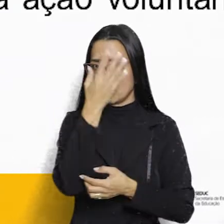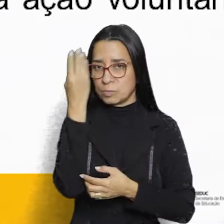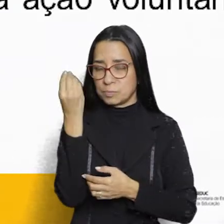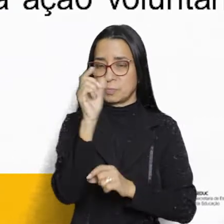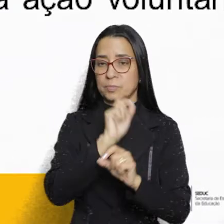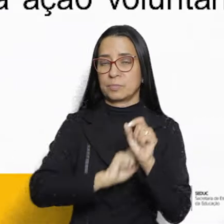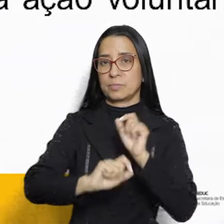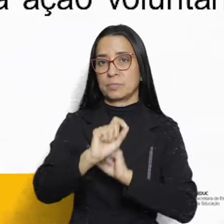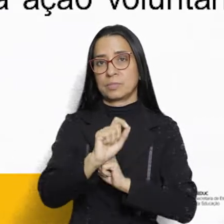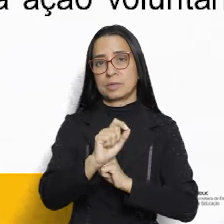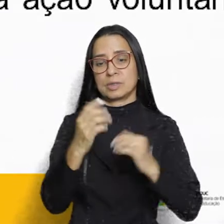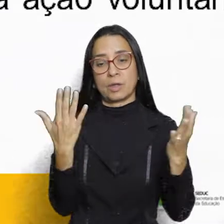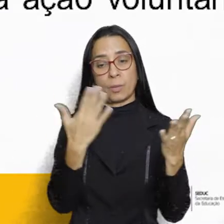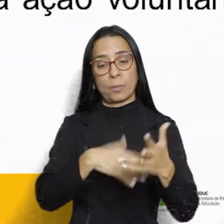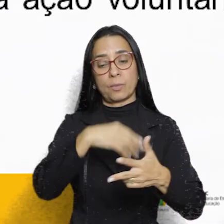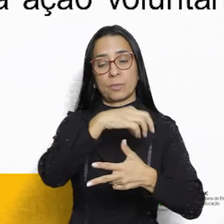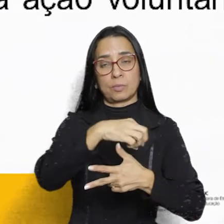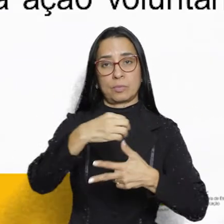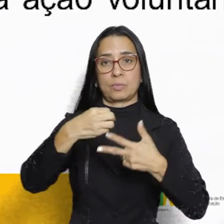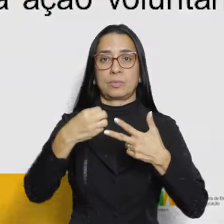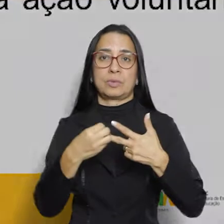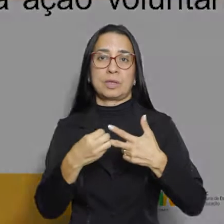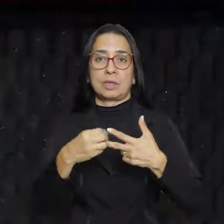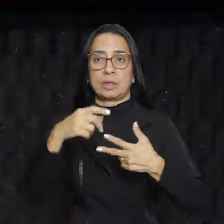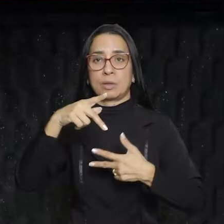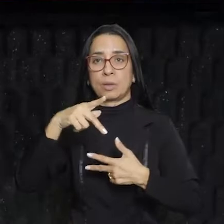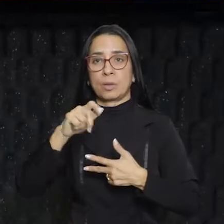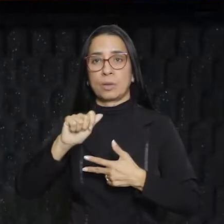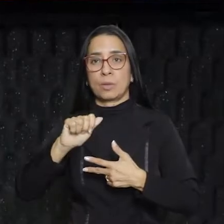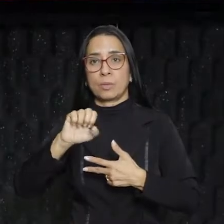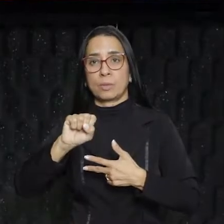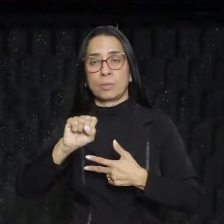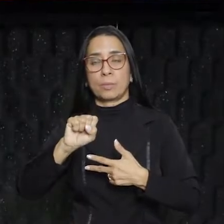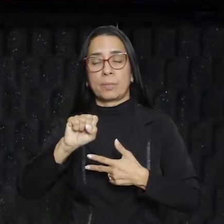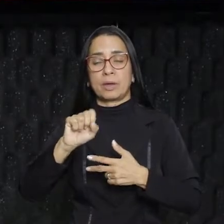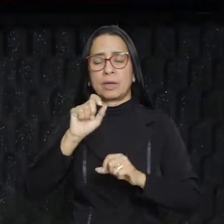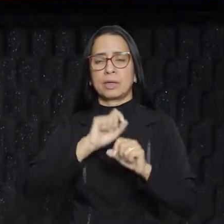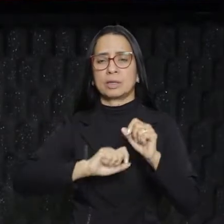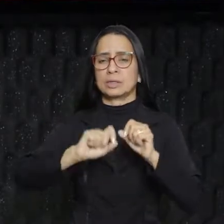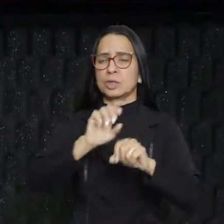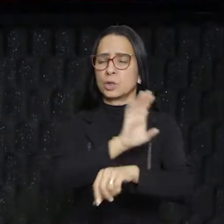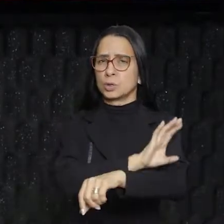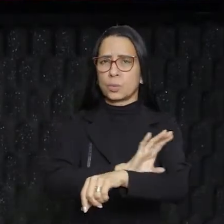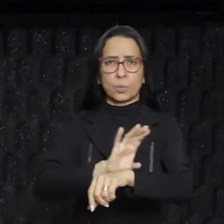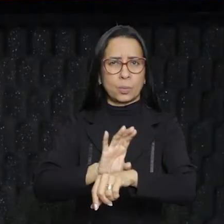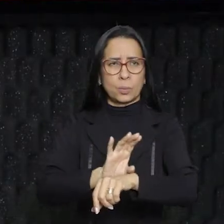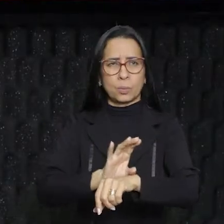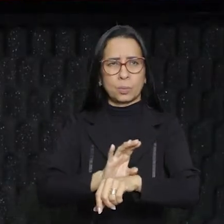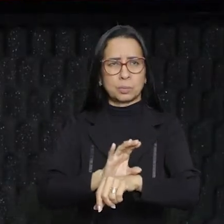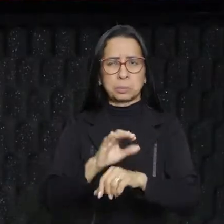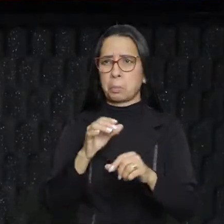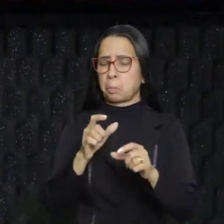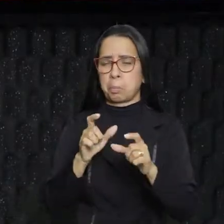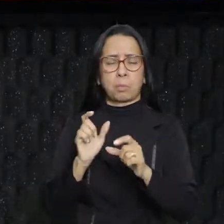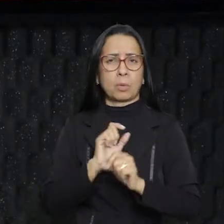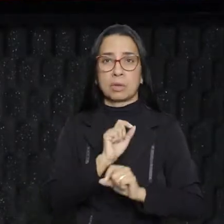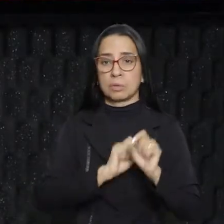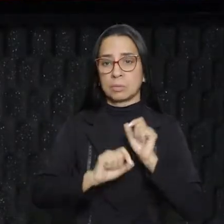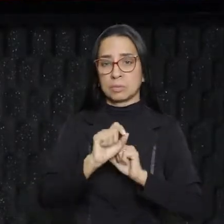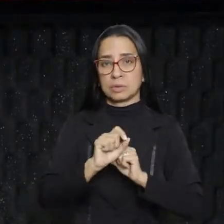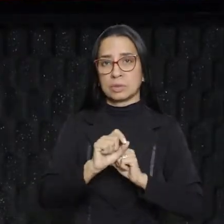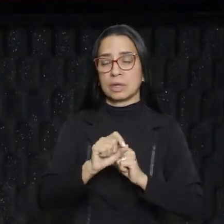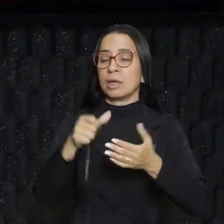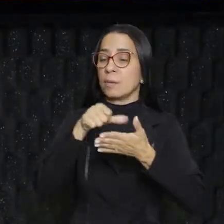esqueça, tuas provas do Enem, do PAS, de concurso, enfim, dos certames que tu estiver fazendo, grifa os termos